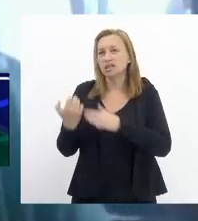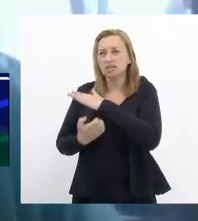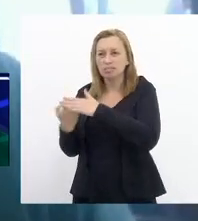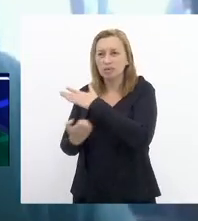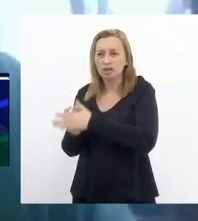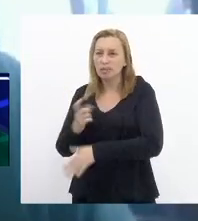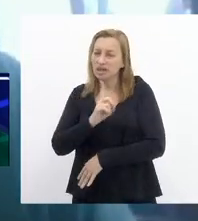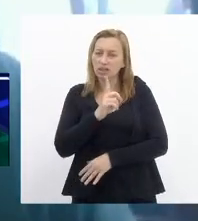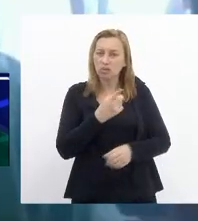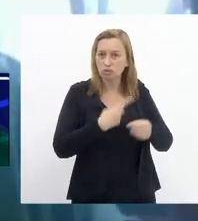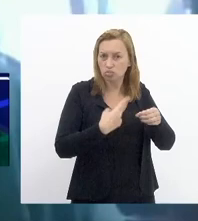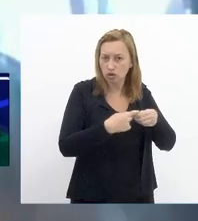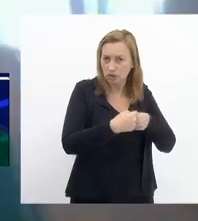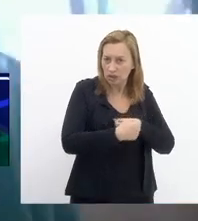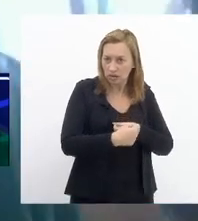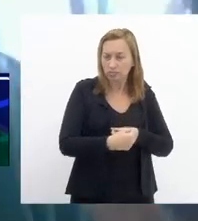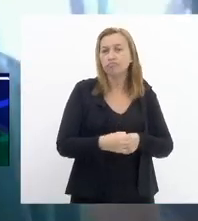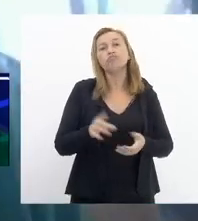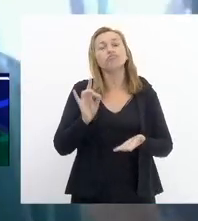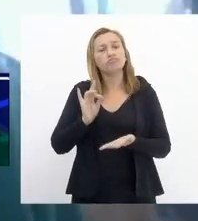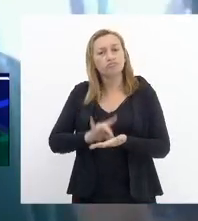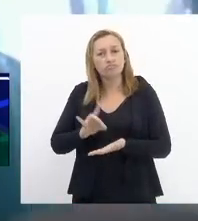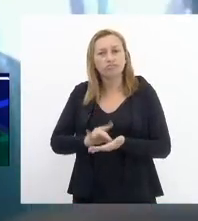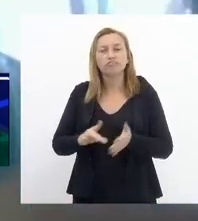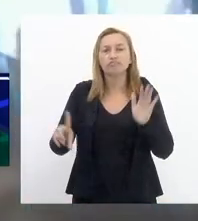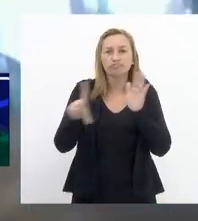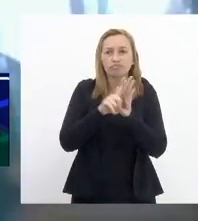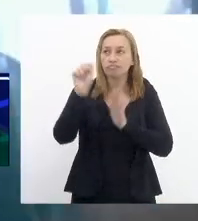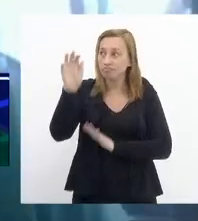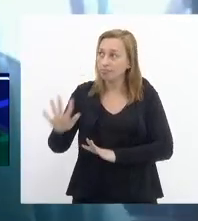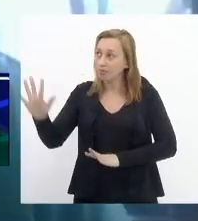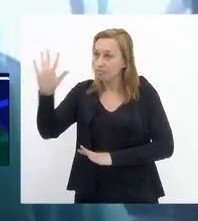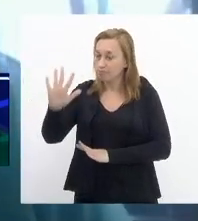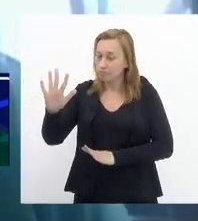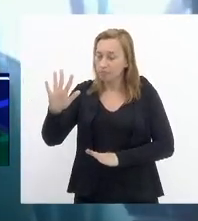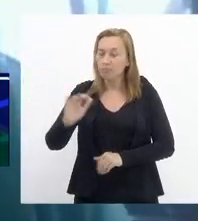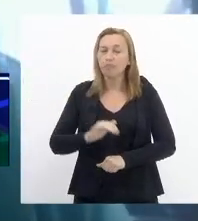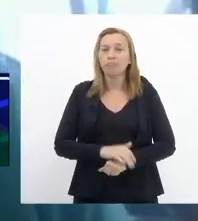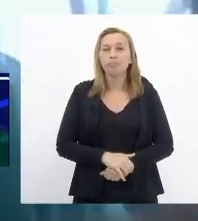não dos municípios. E realmente a lei nacional estipula